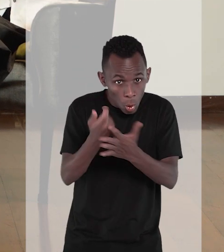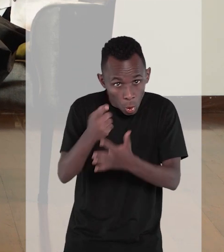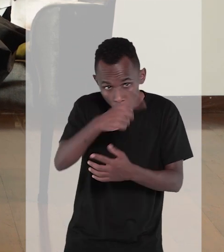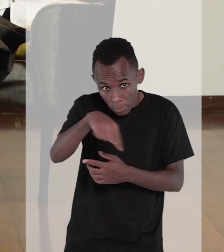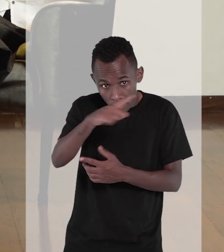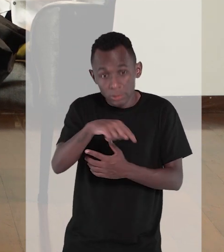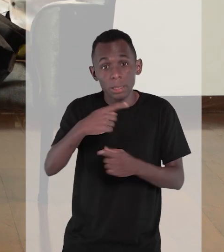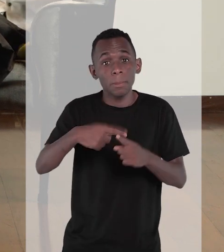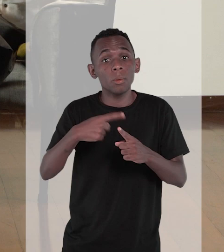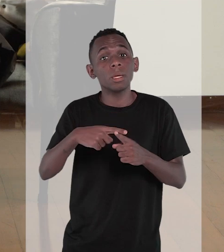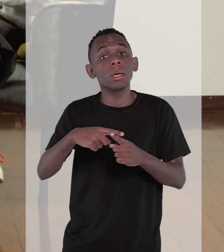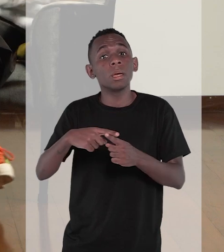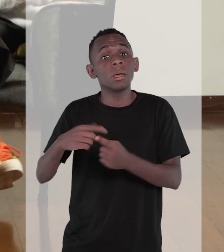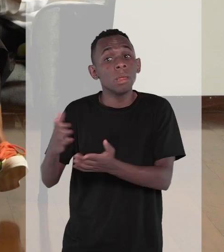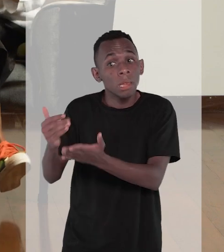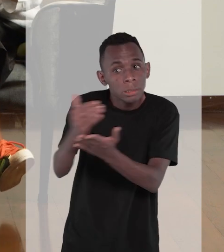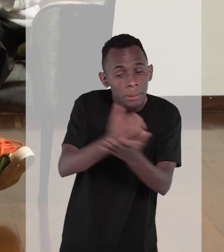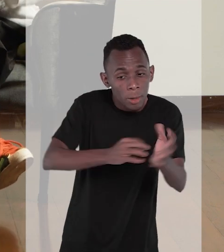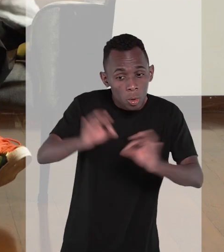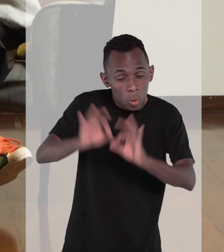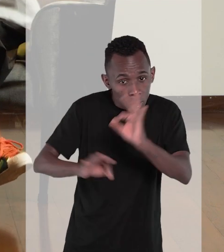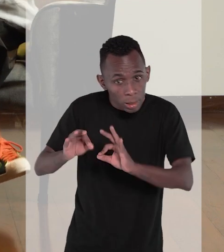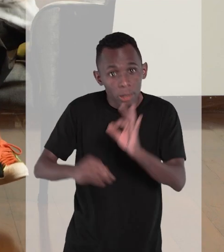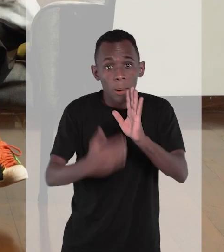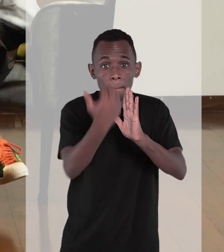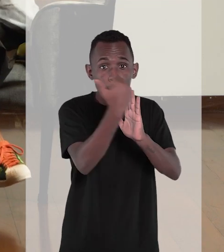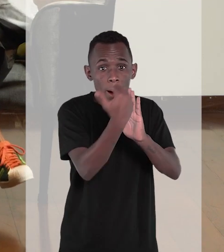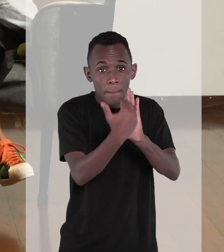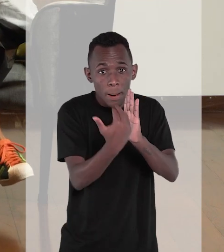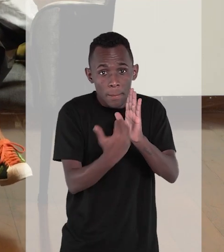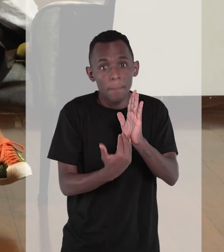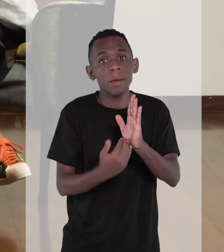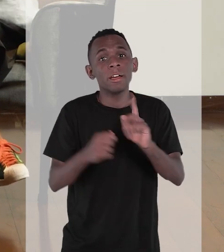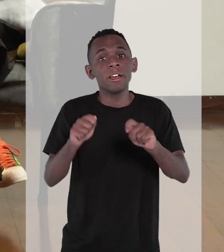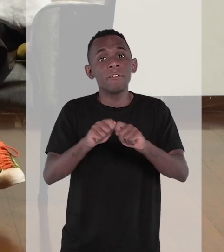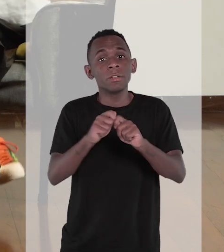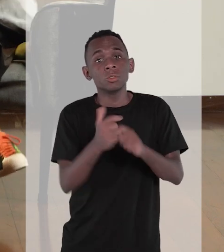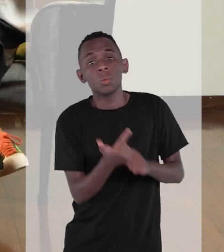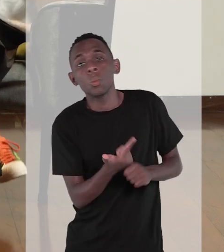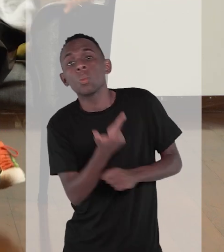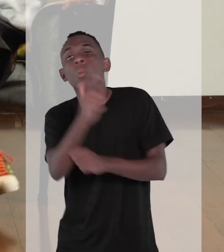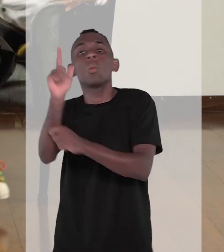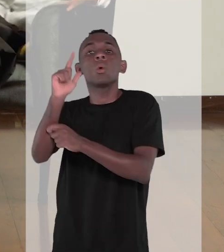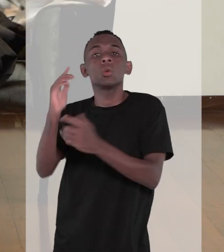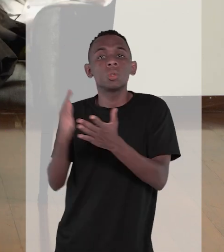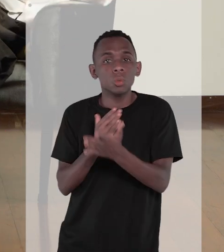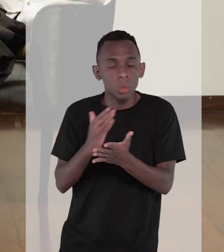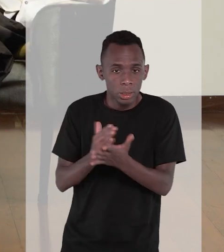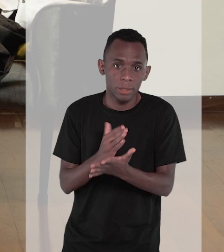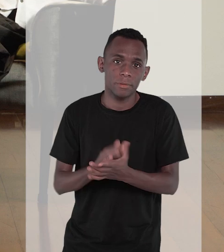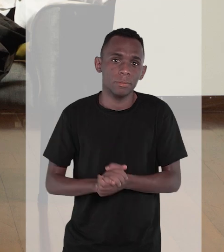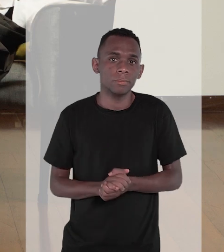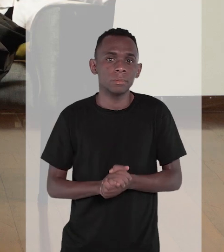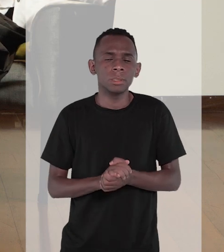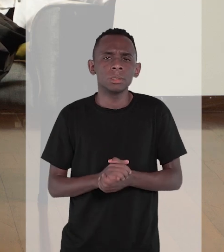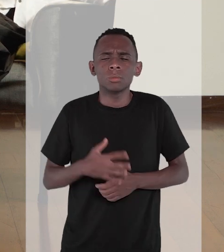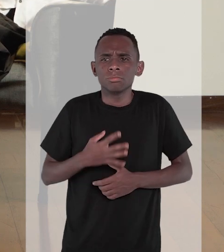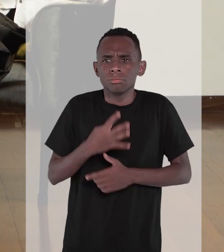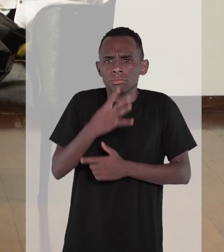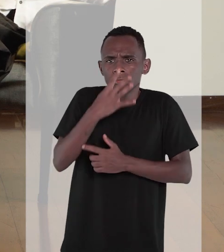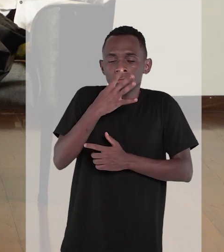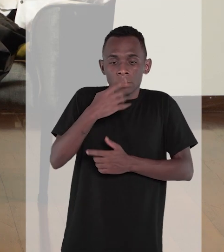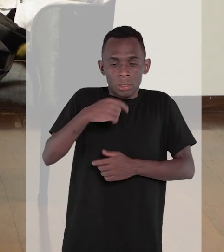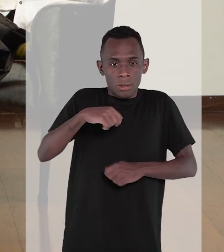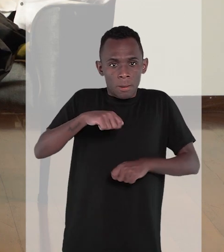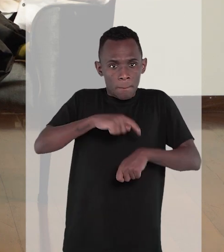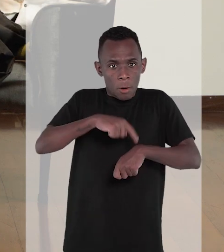porque ele que separou esses poemas para a gente naquela ordem. Ele fez um outro livro. Então, isso foi o que